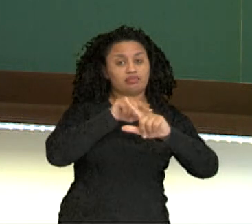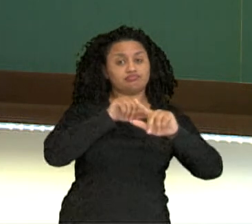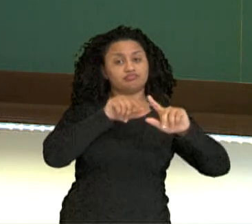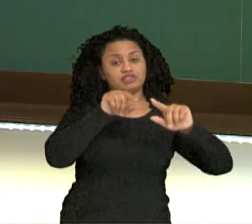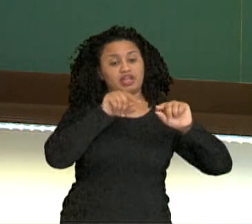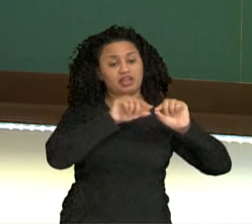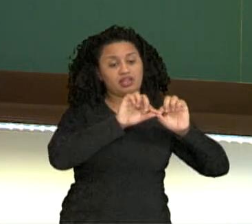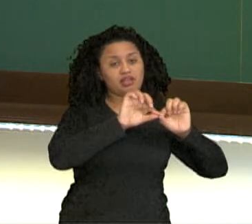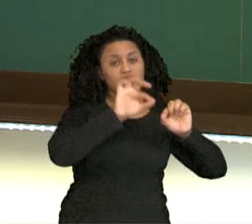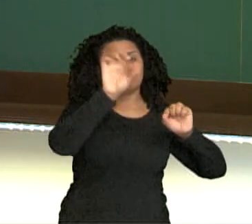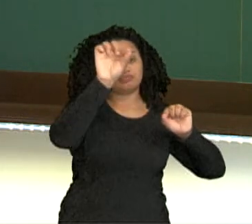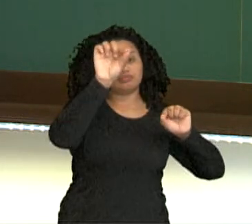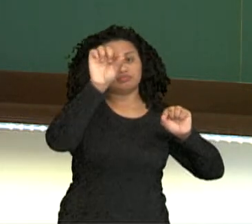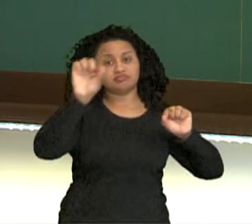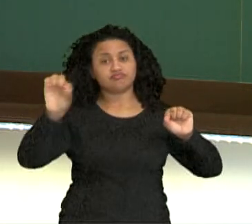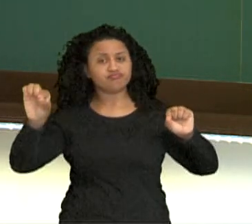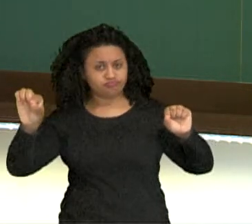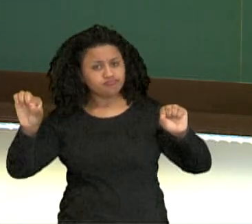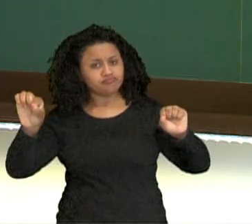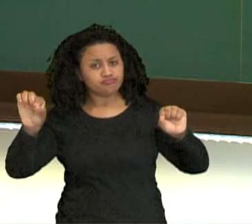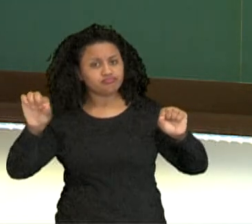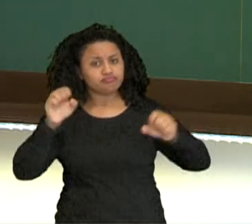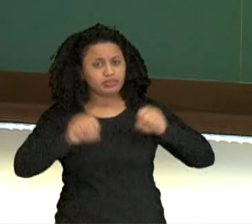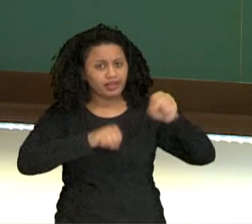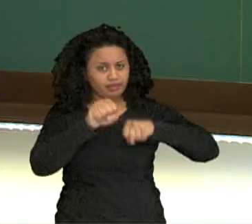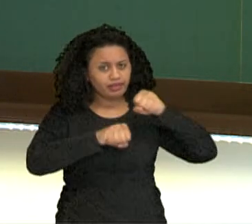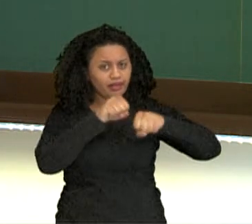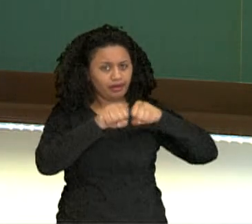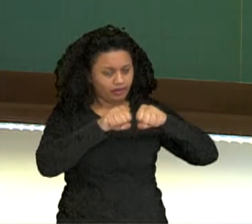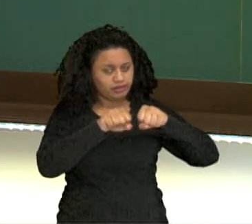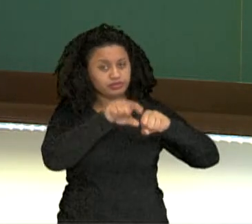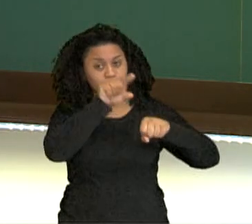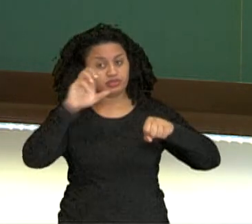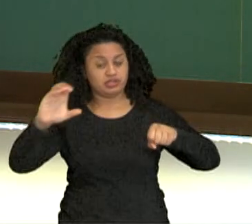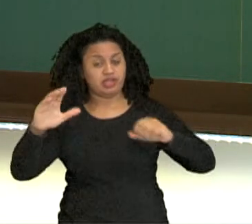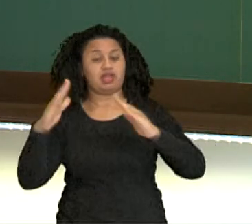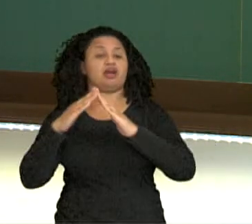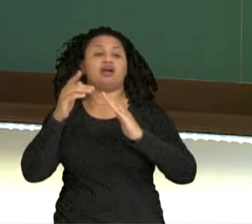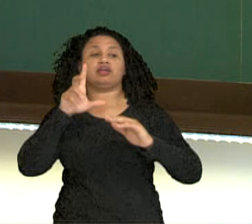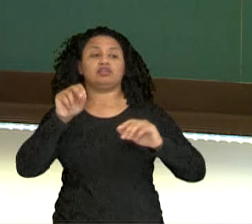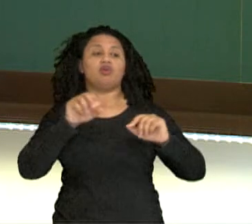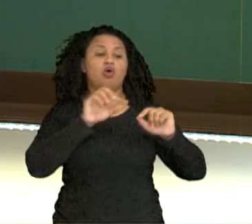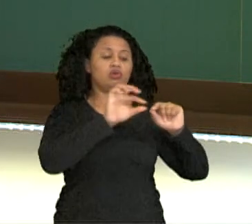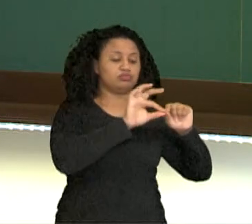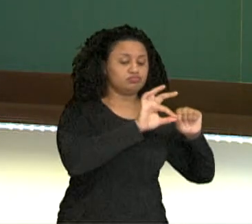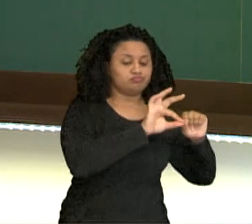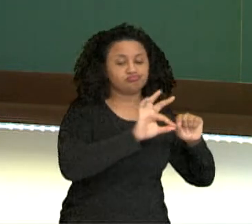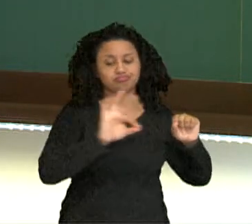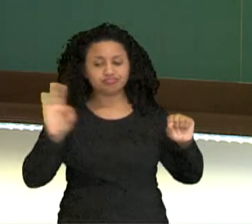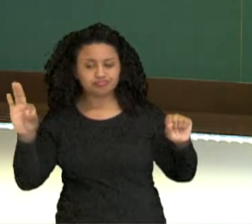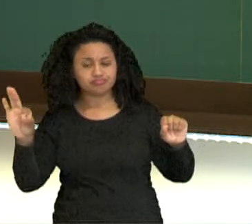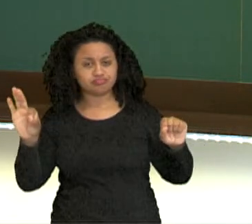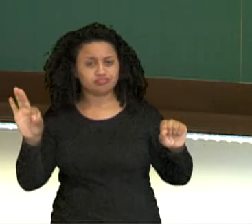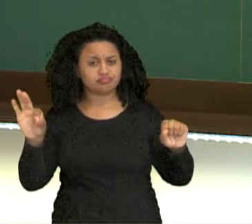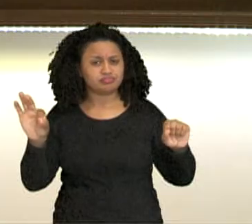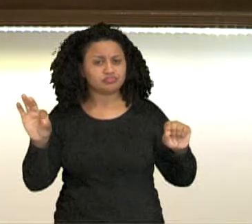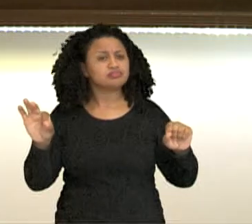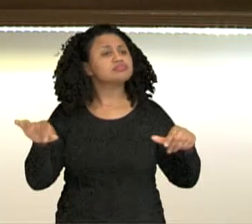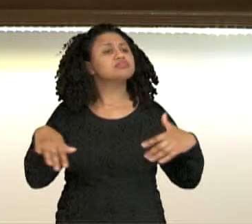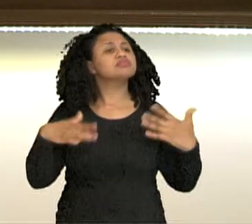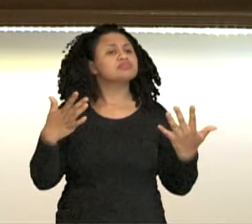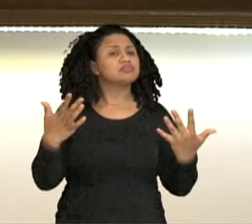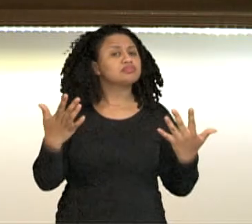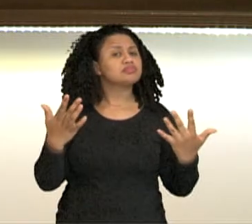ele pode ir até B e depois vai até C, que é a casa da avó. Ou ele sai de A e vai até C. E